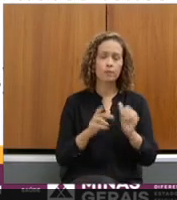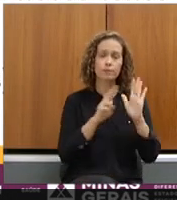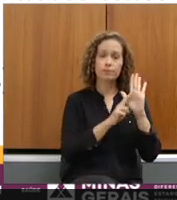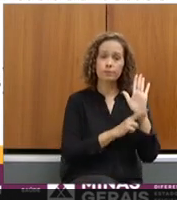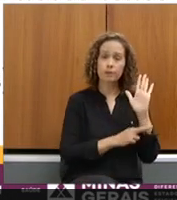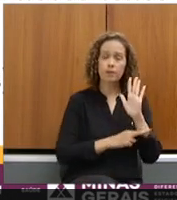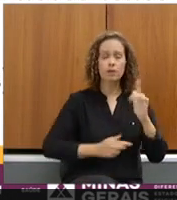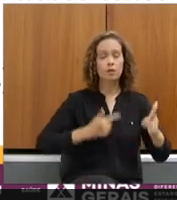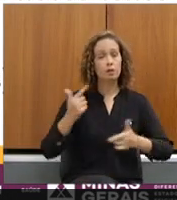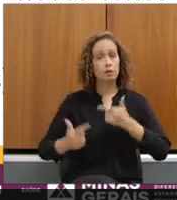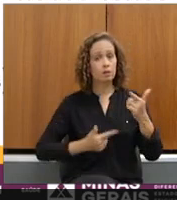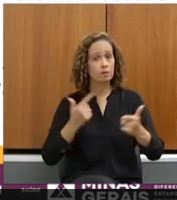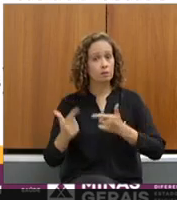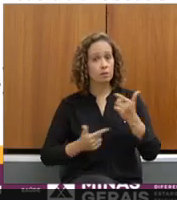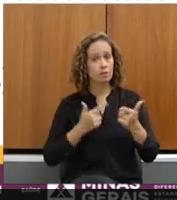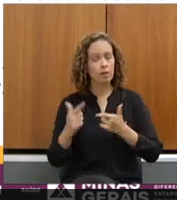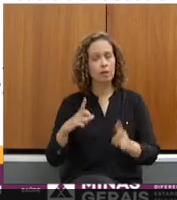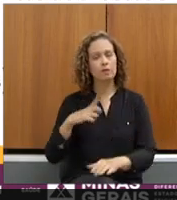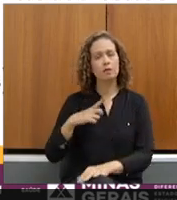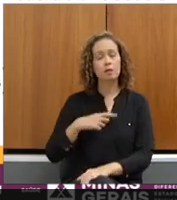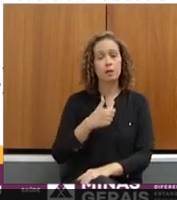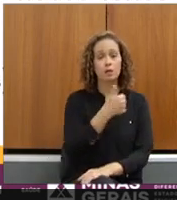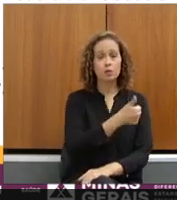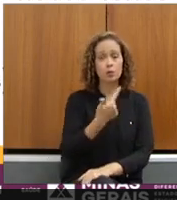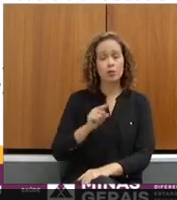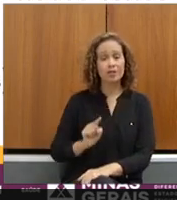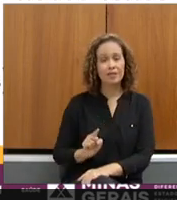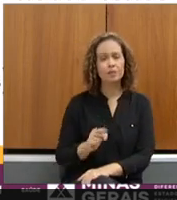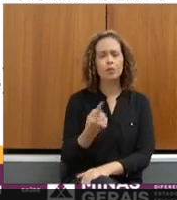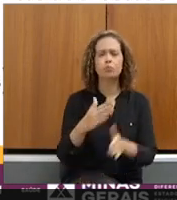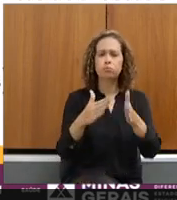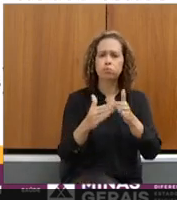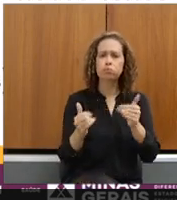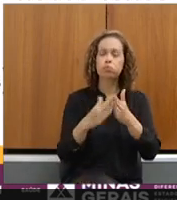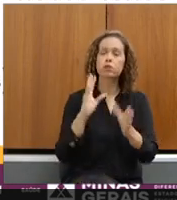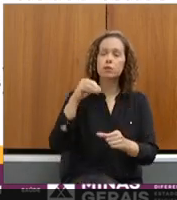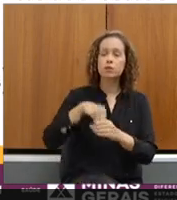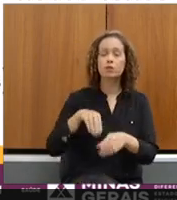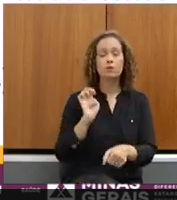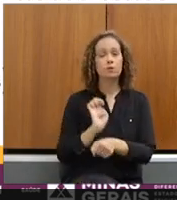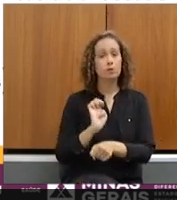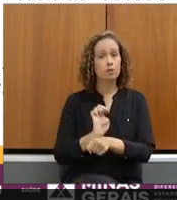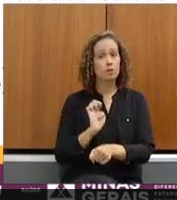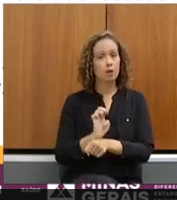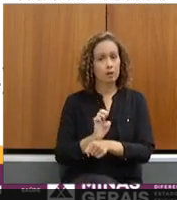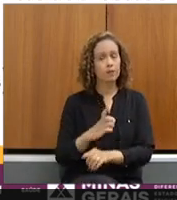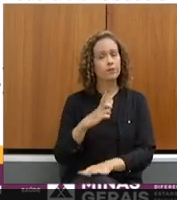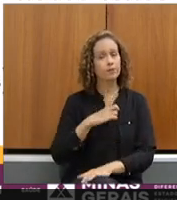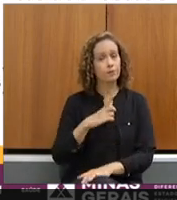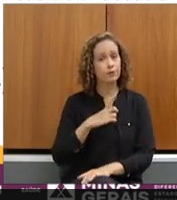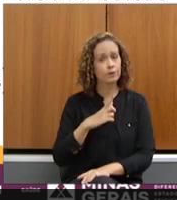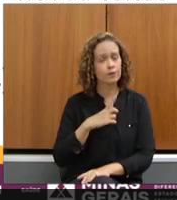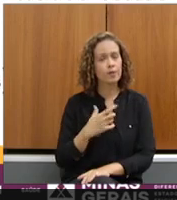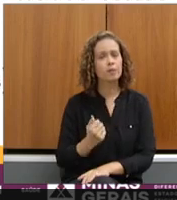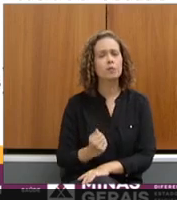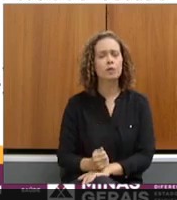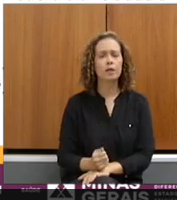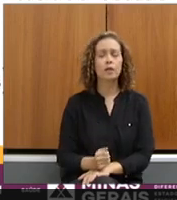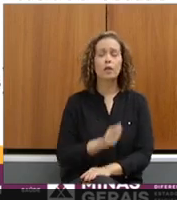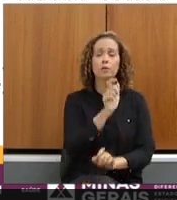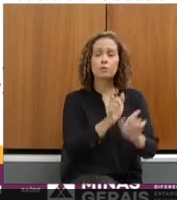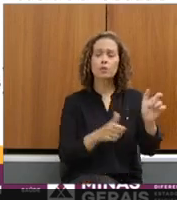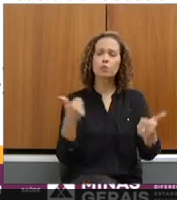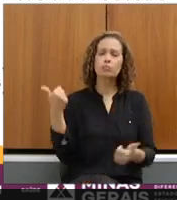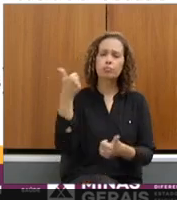serviço então que compra em torno de 12 mil solicitações mesmo estado é nós tivemos a recomposição de quadro ao longo da